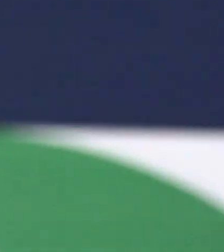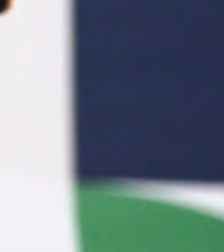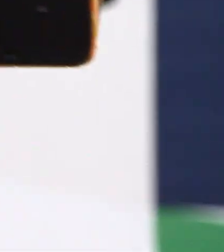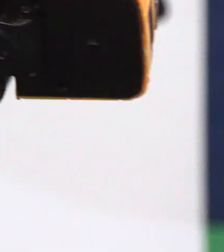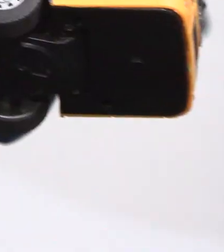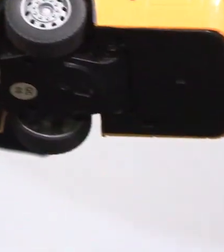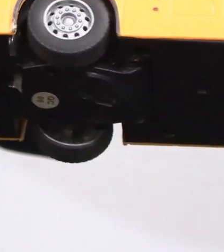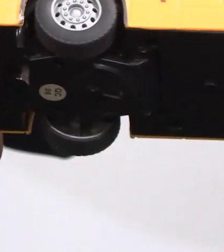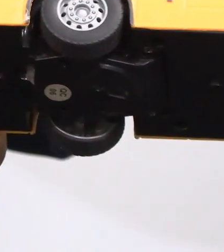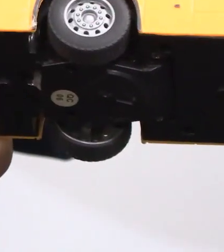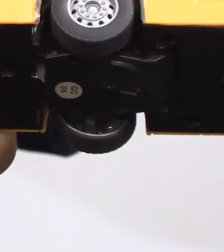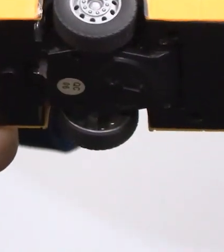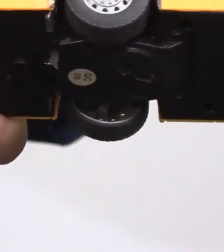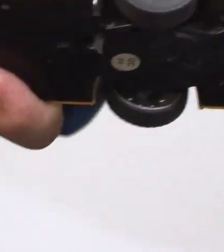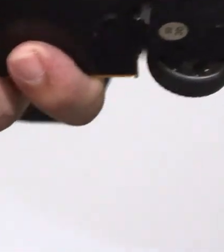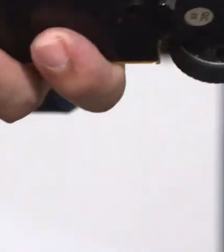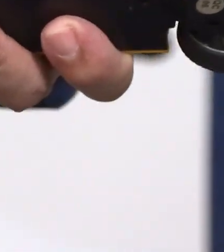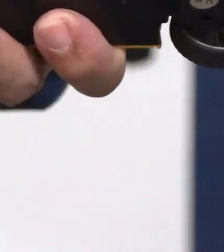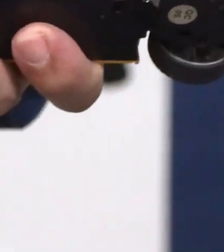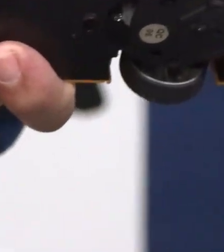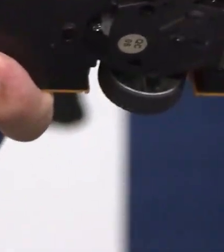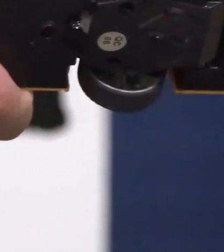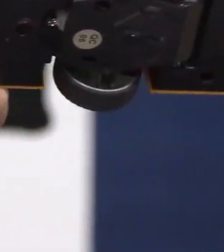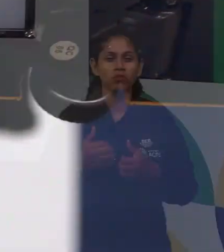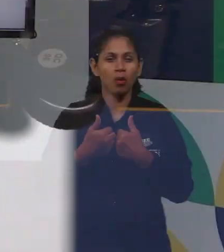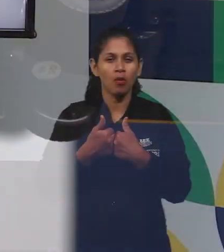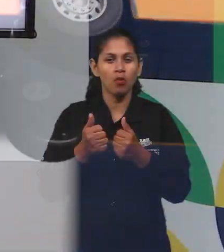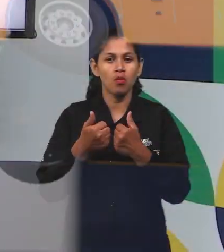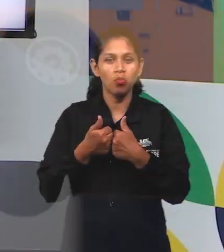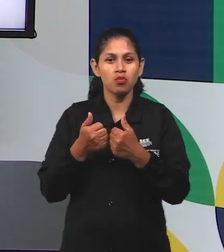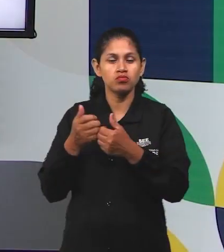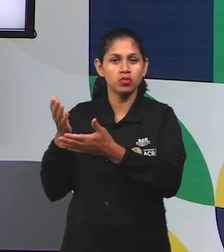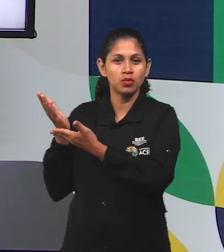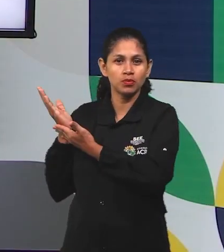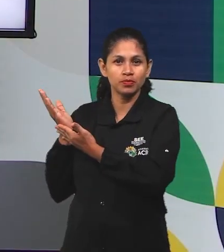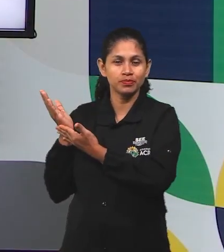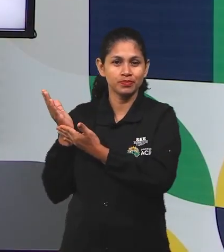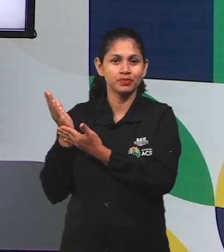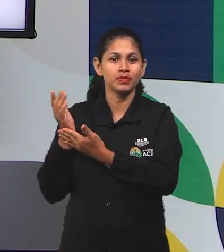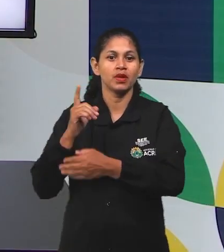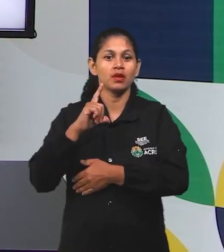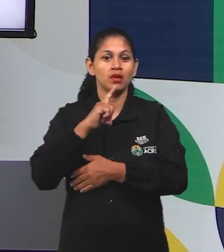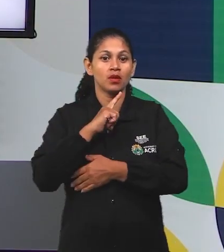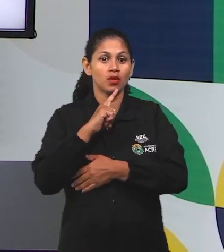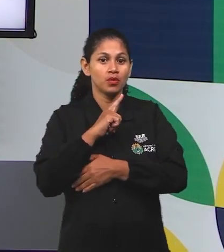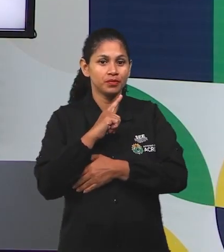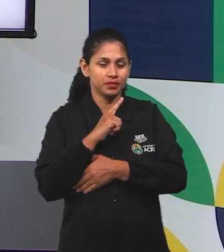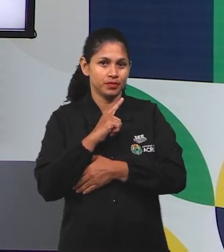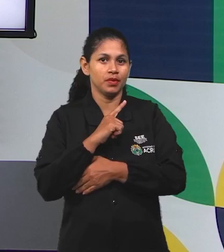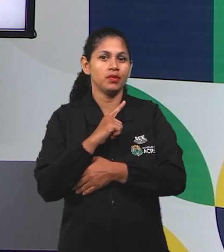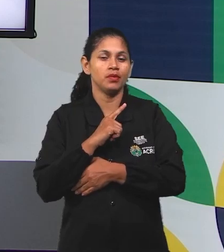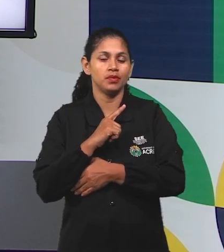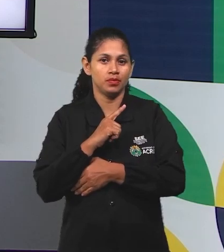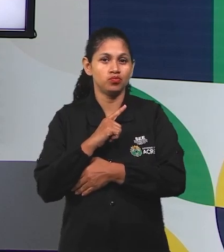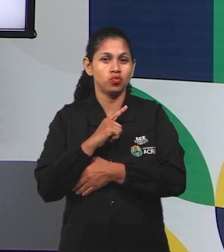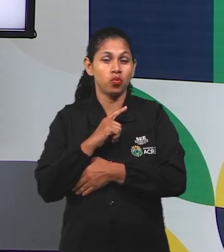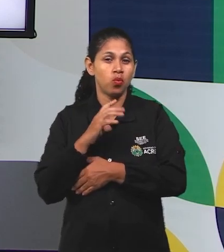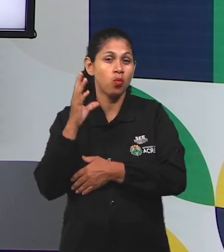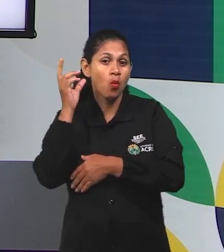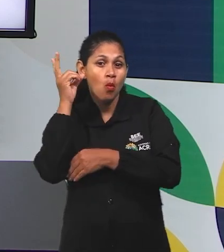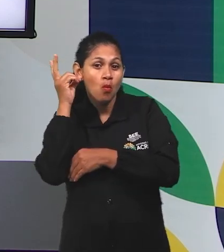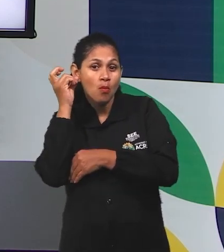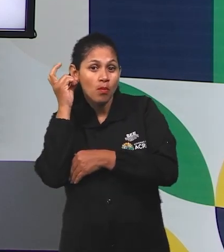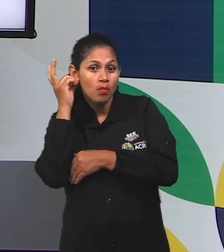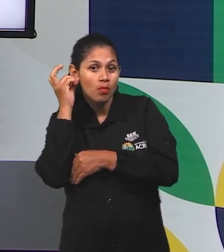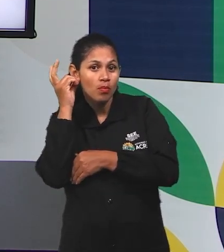som realista. Ele tem uma caixa de som aqui dentro, um alto-falante,